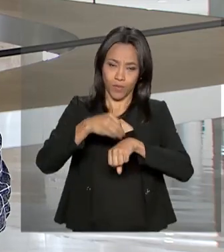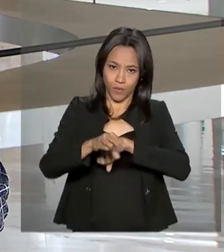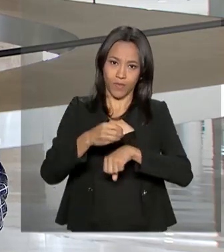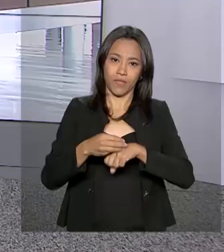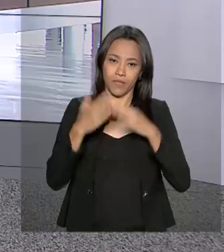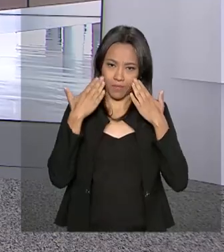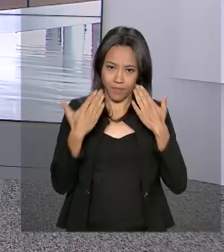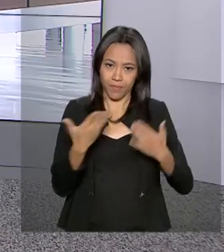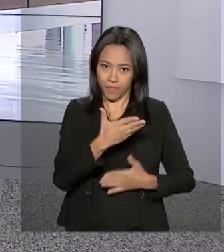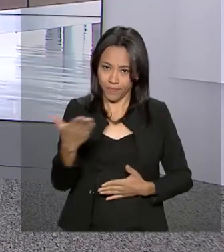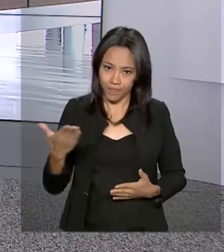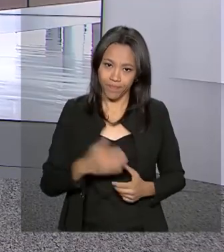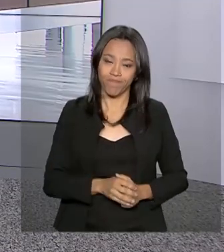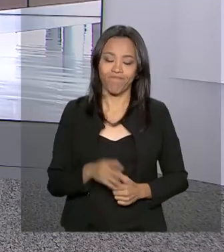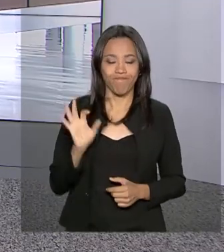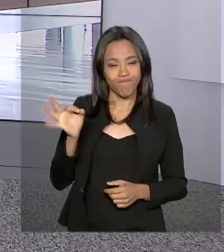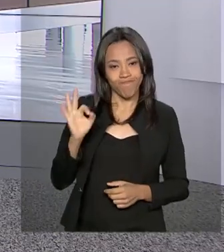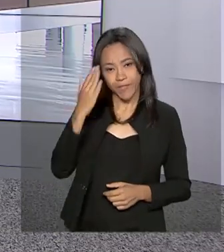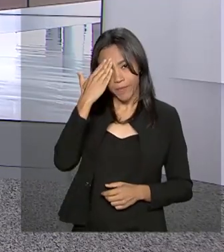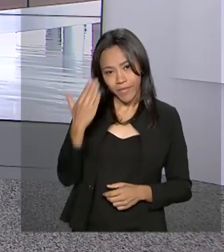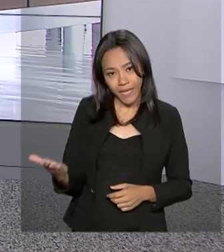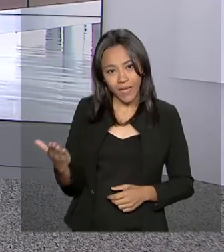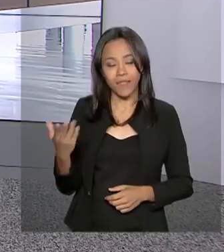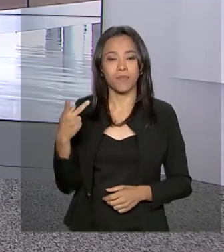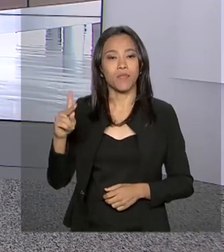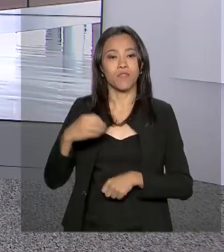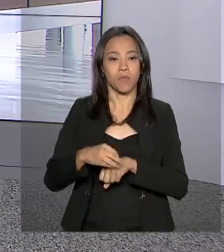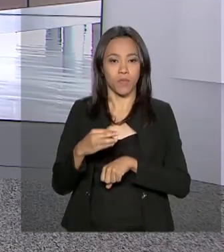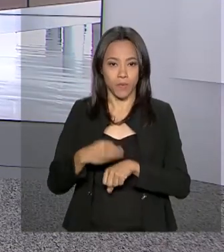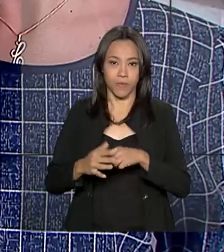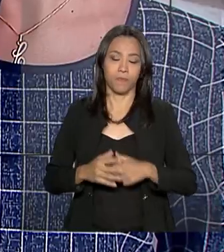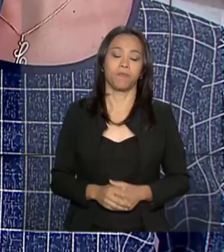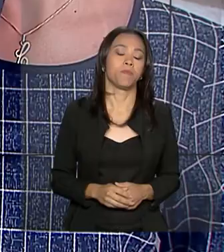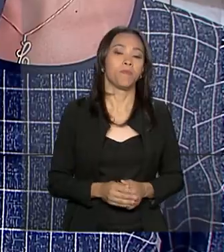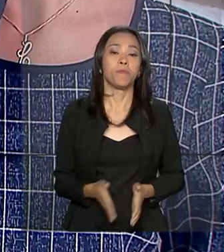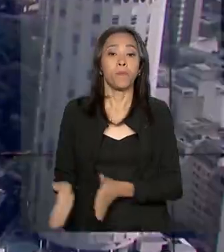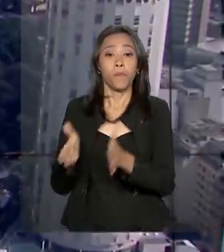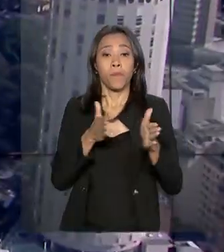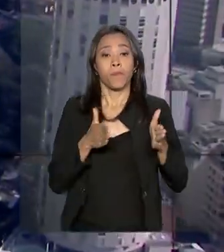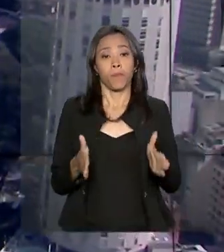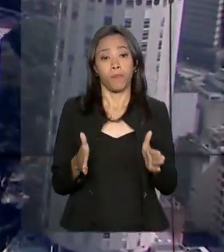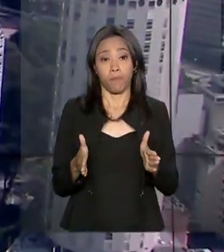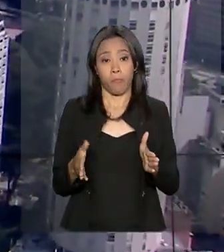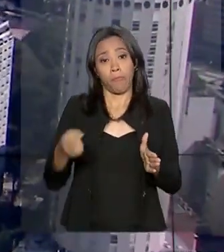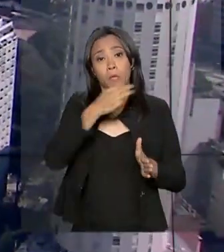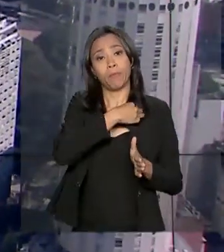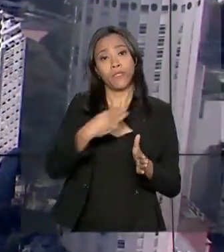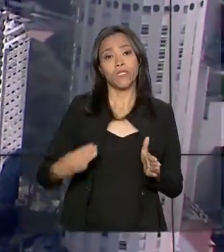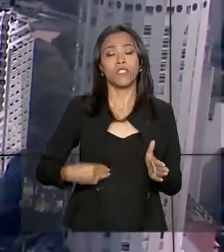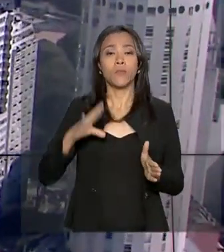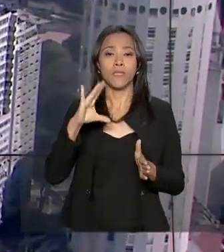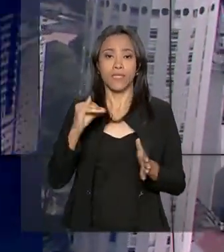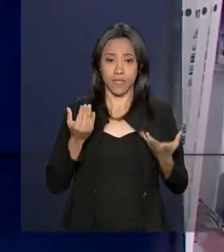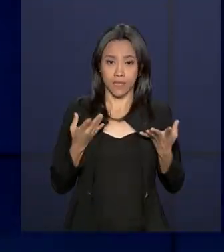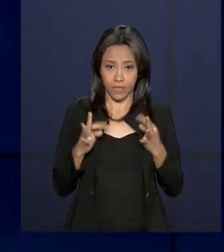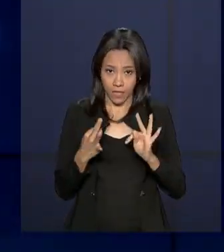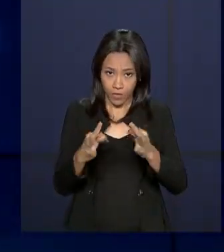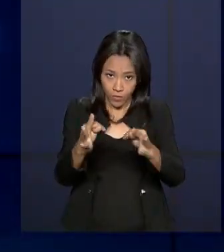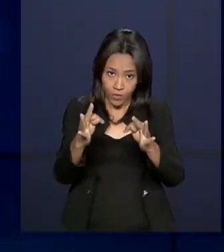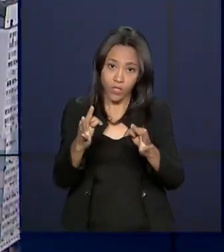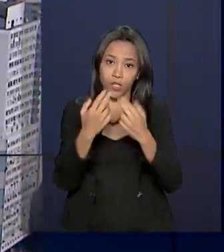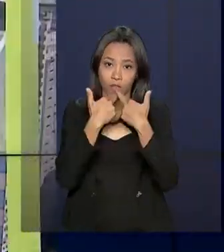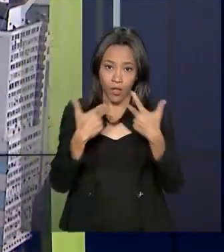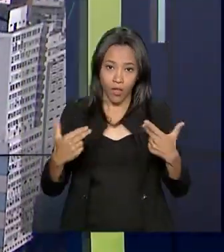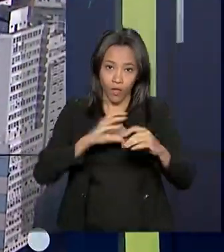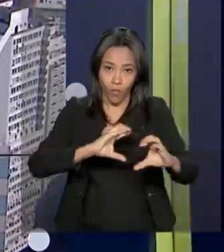informações. Roberto. Está certo. Obrigado, Luciana, pelas informações. O ministro da Ciência, Tecnologia, Inovações